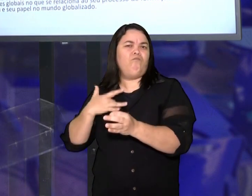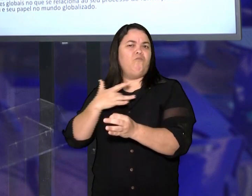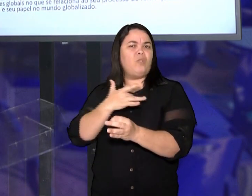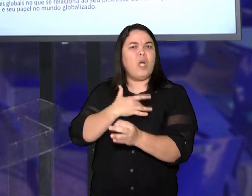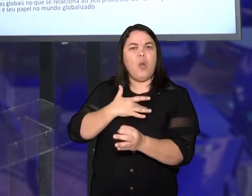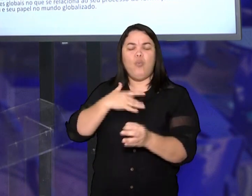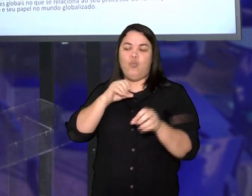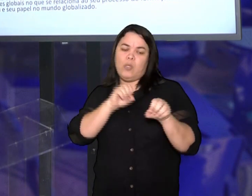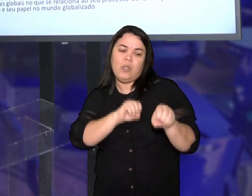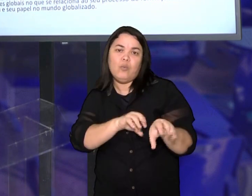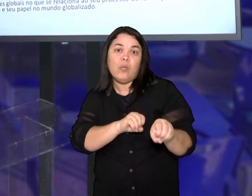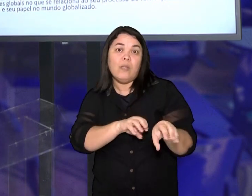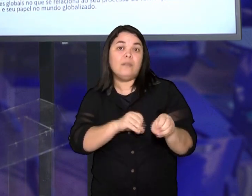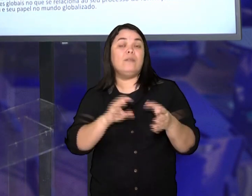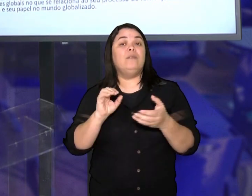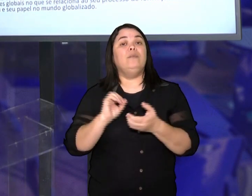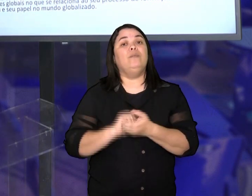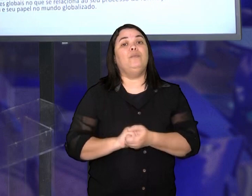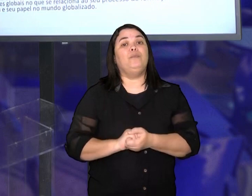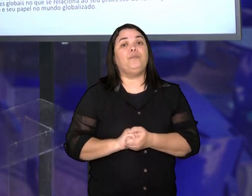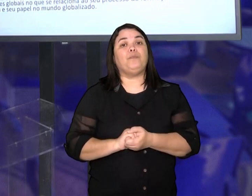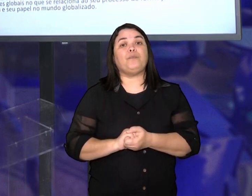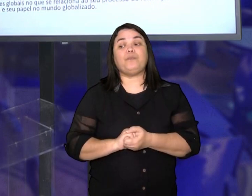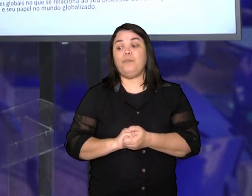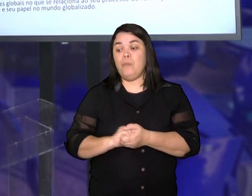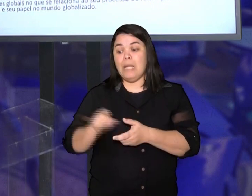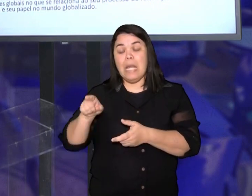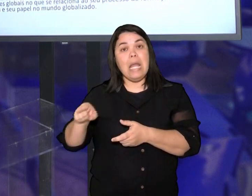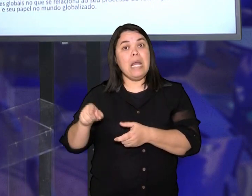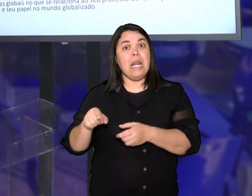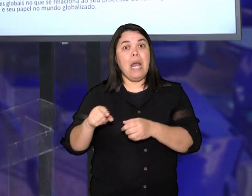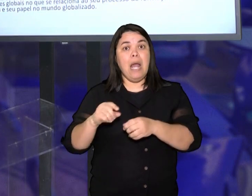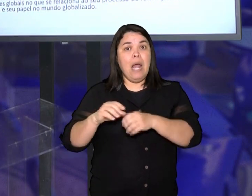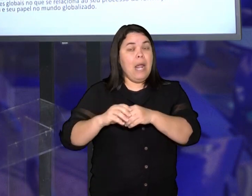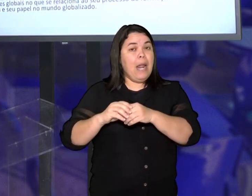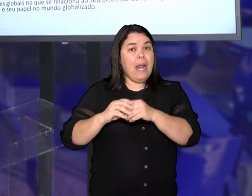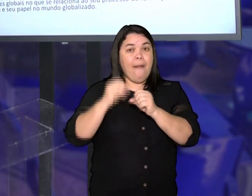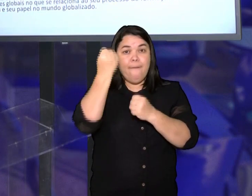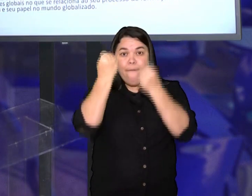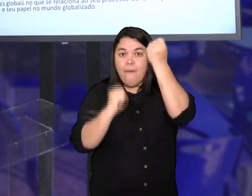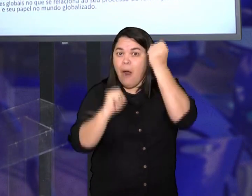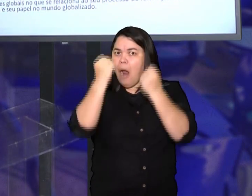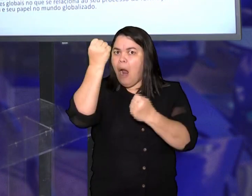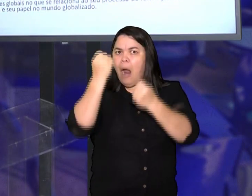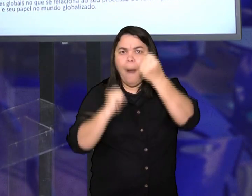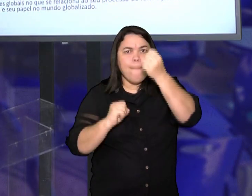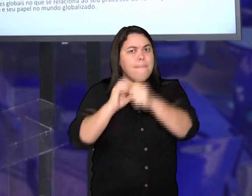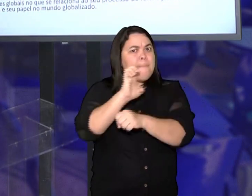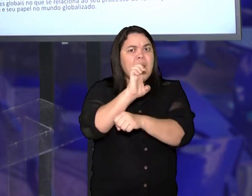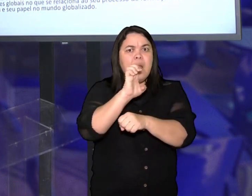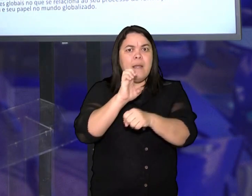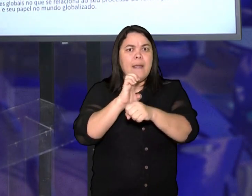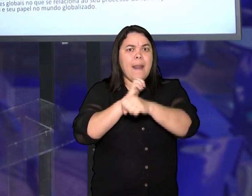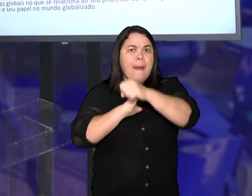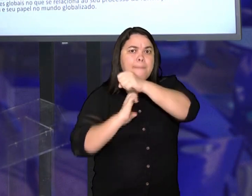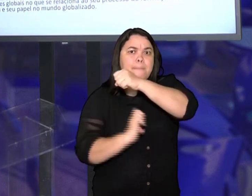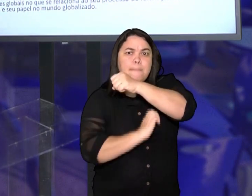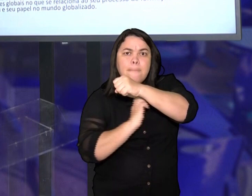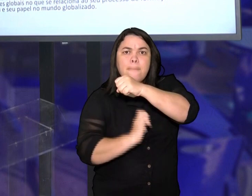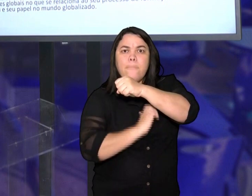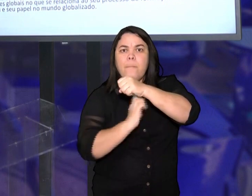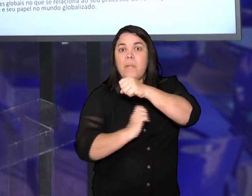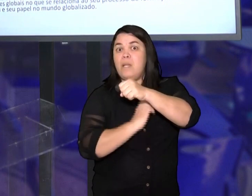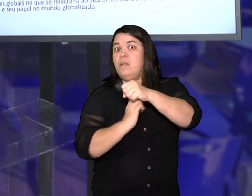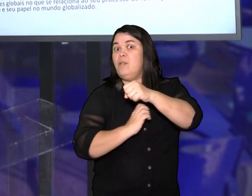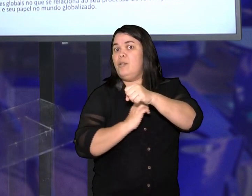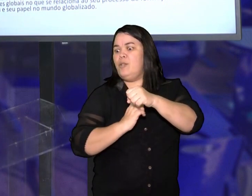à educação, a sede de empresas transnacionais, né? Enfim, são cidades que